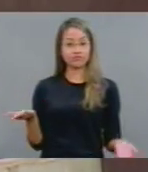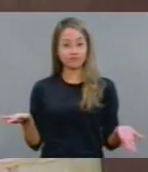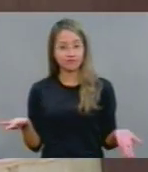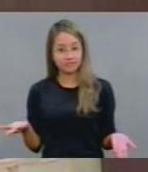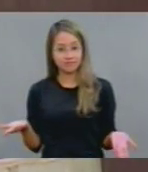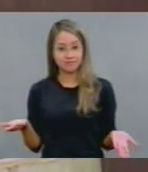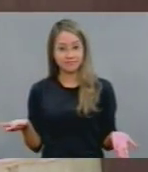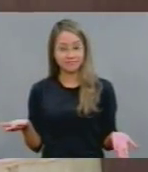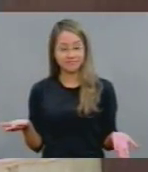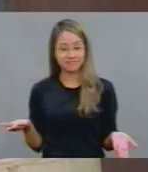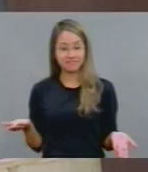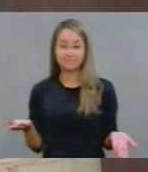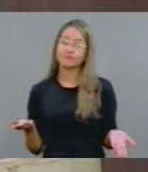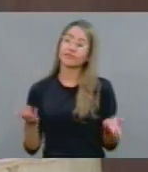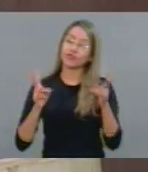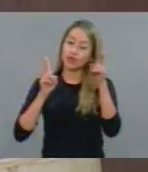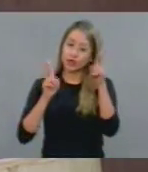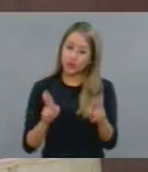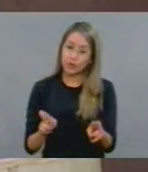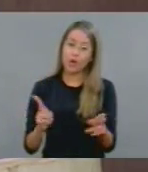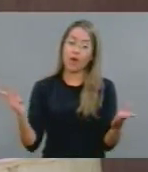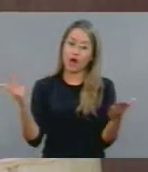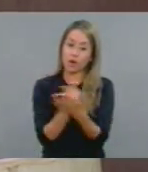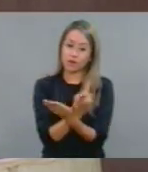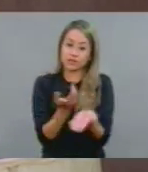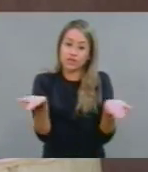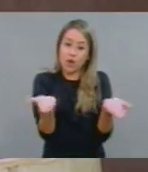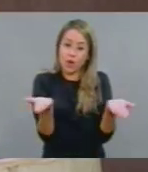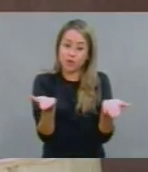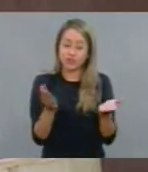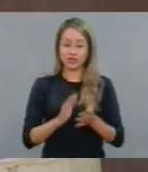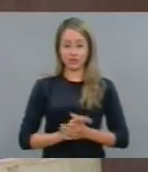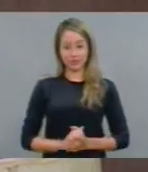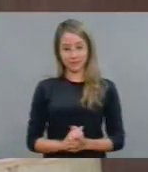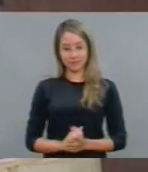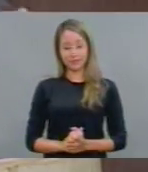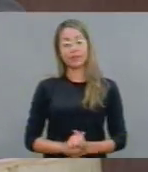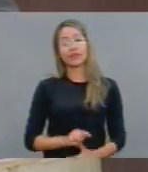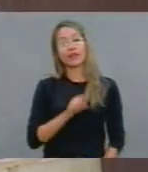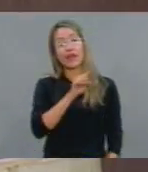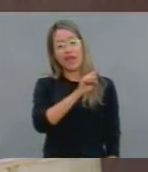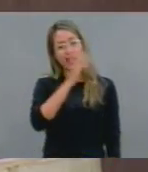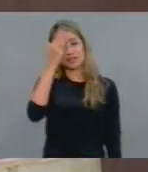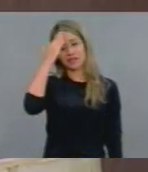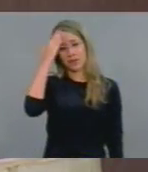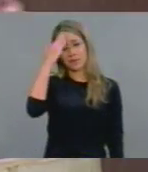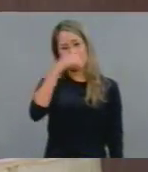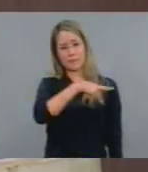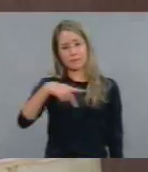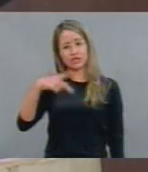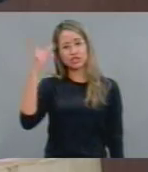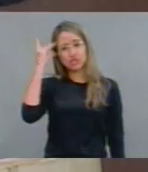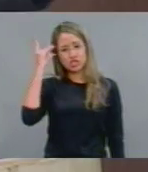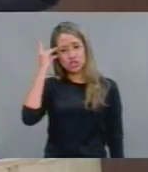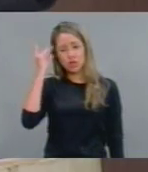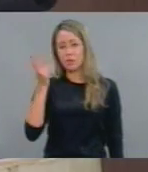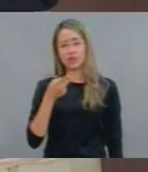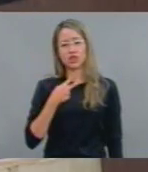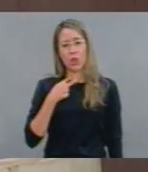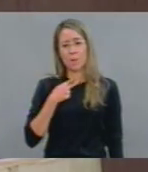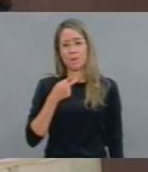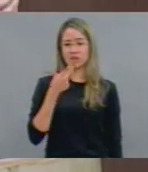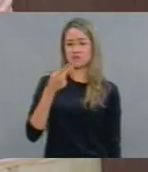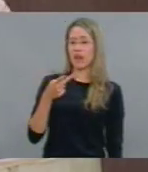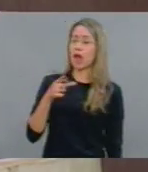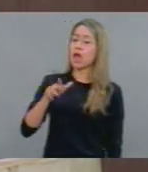tu, Brutus, porque ela sabia, assim como todo o PT, com quem estava se aliando. É por isso, inclusive,